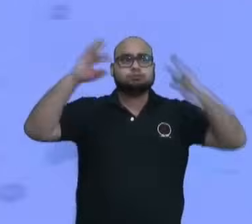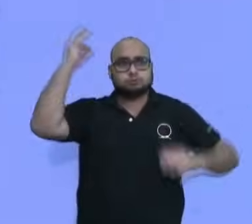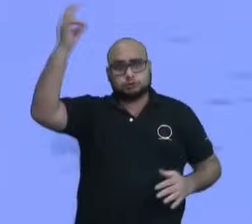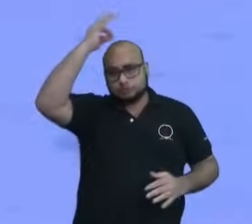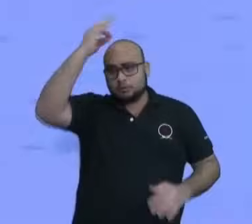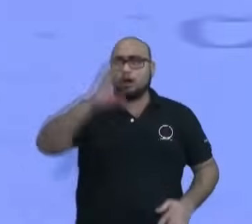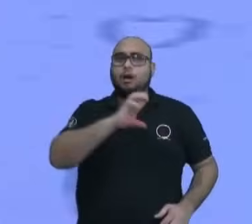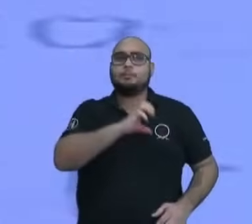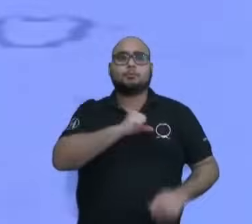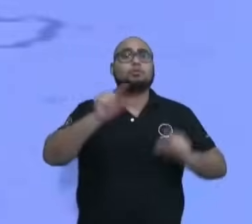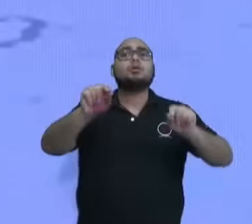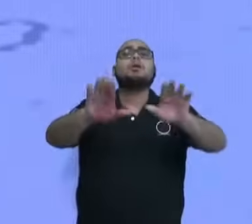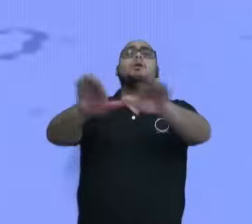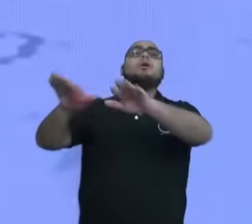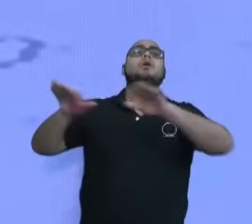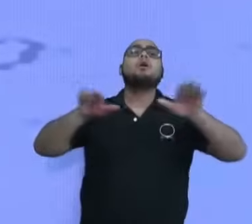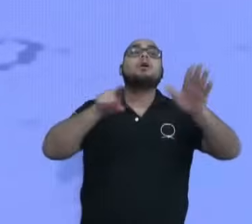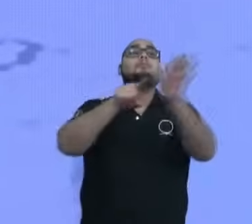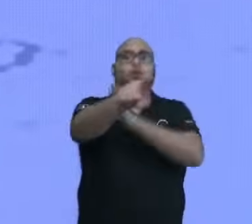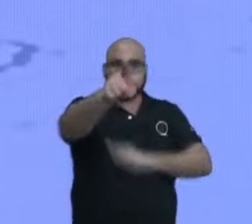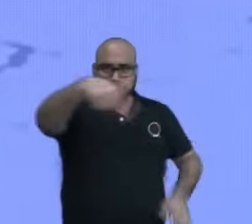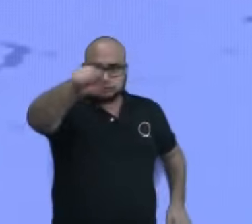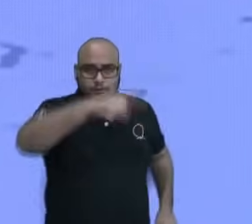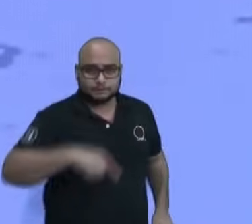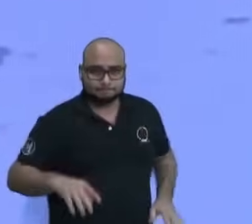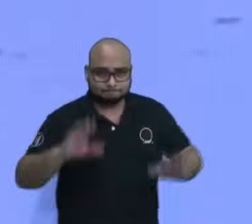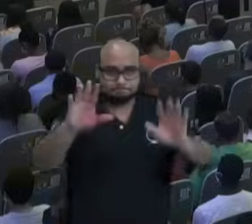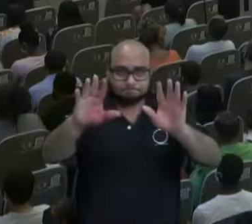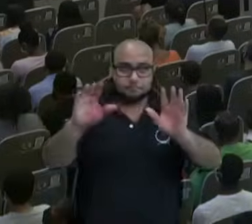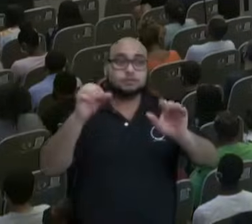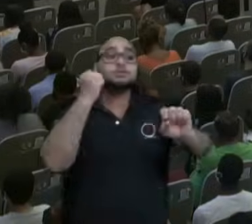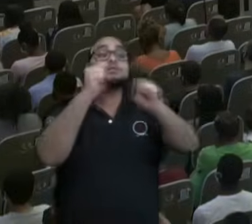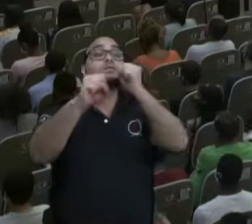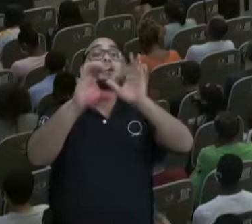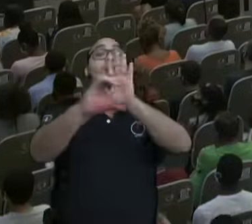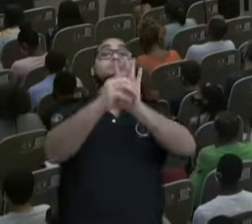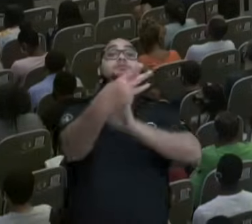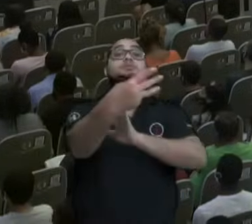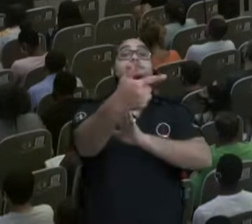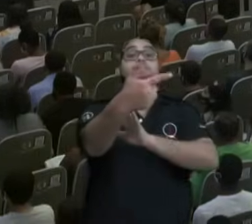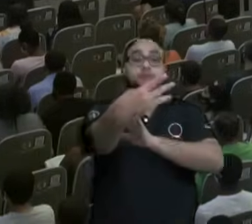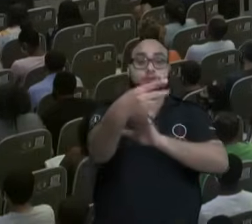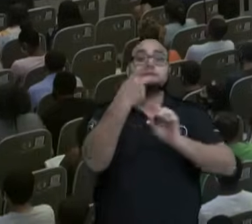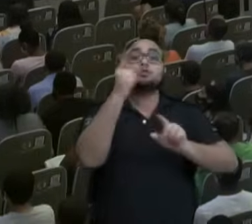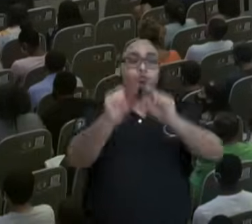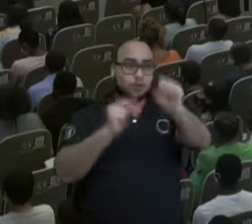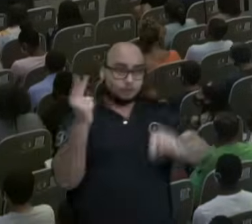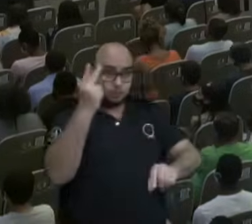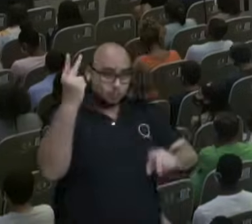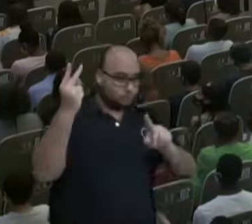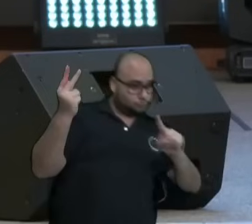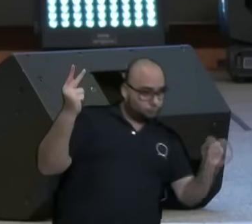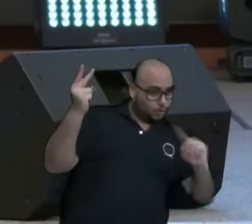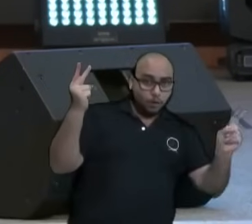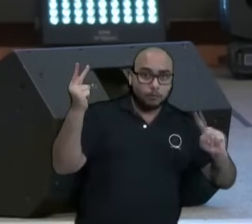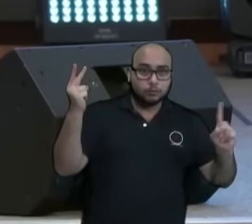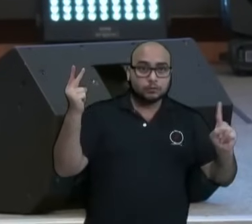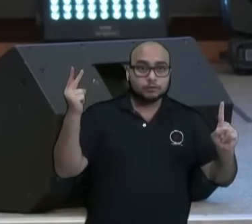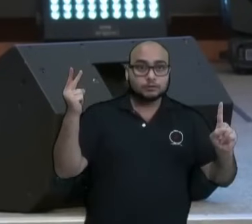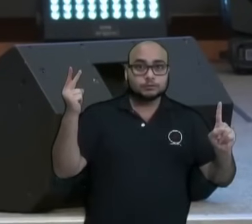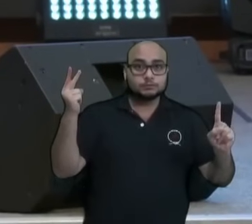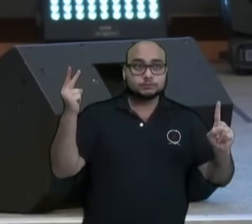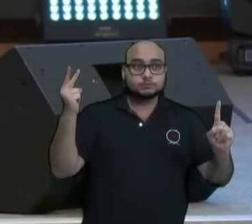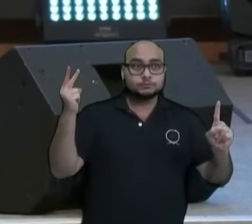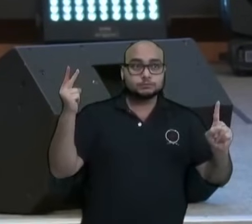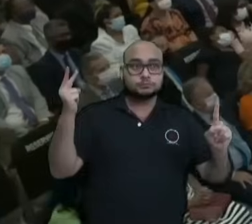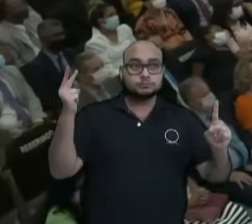pergunta para vocês o Salmo 23 vale para vocês sim ou não responde com vontade Ah o Salmo 91 vale ou não para